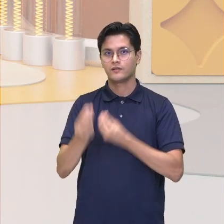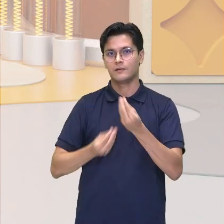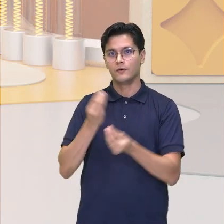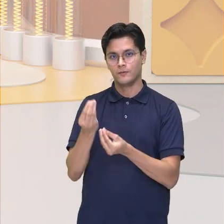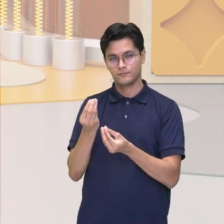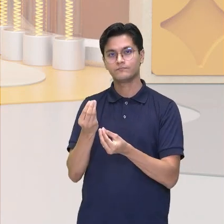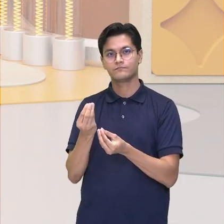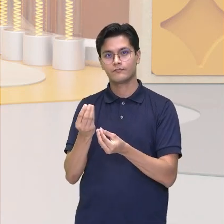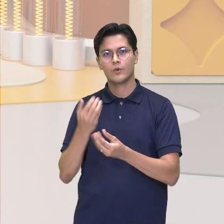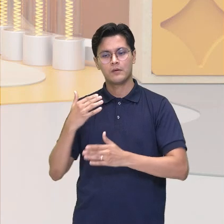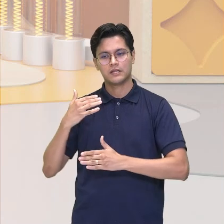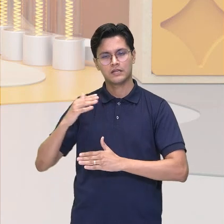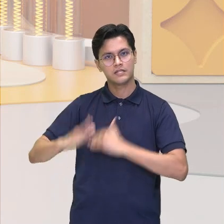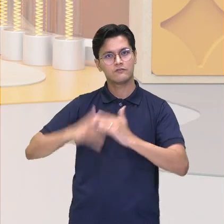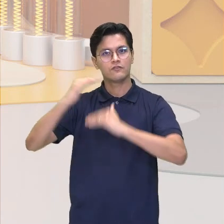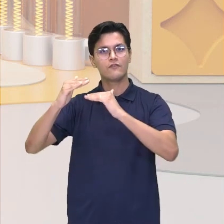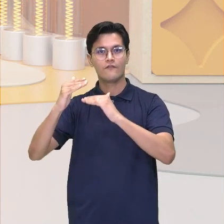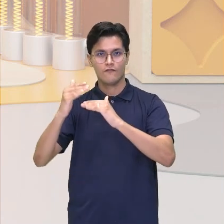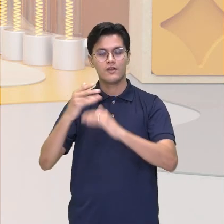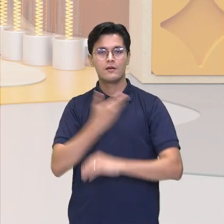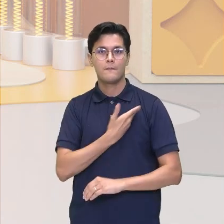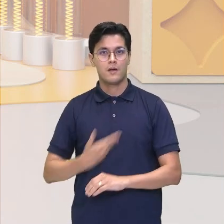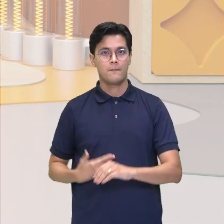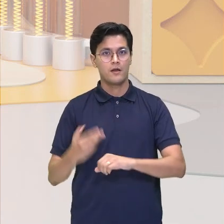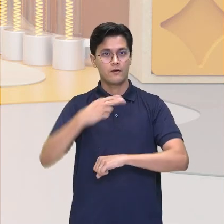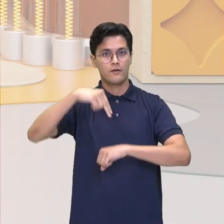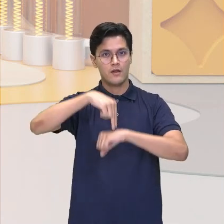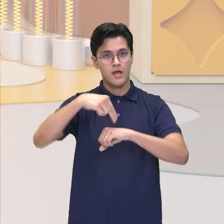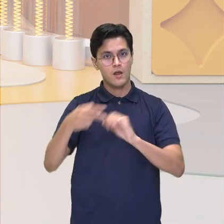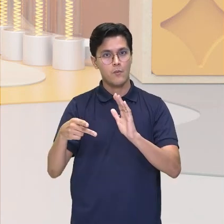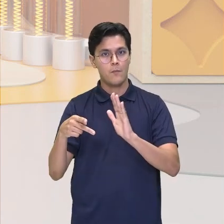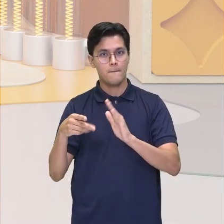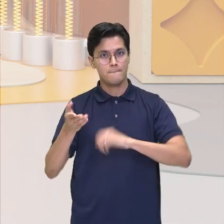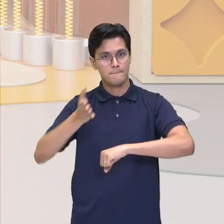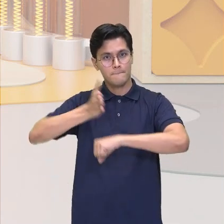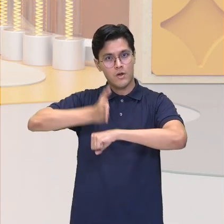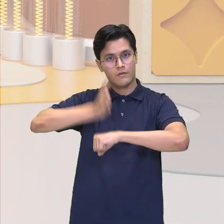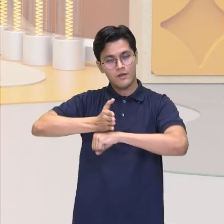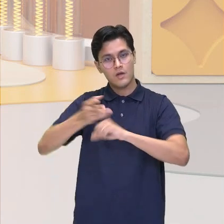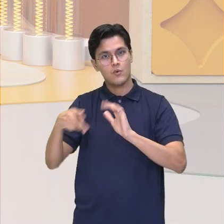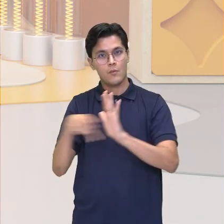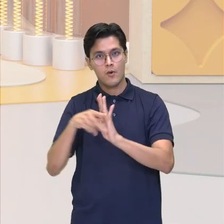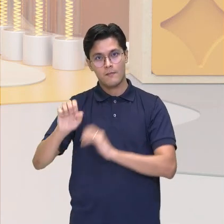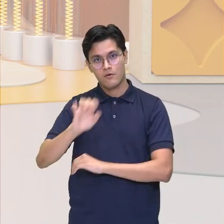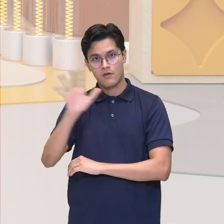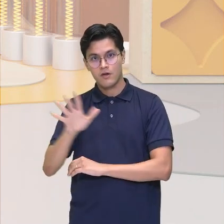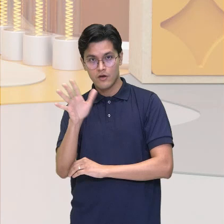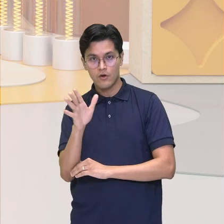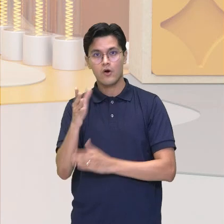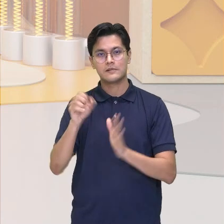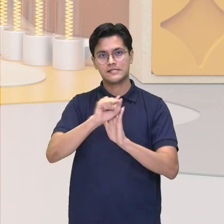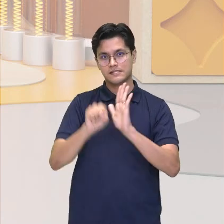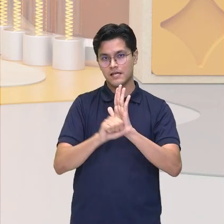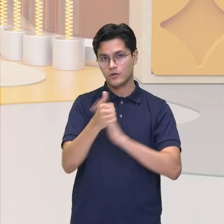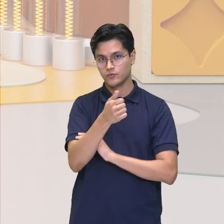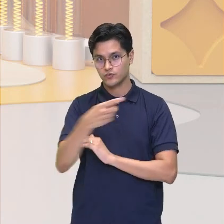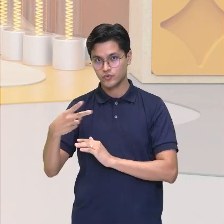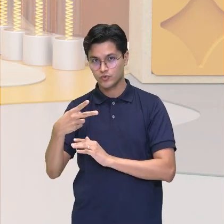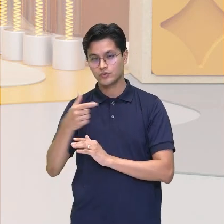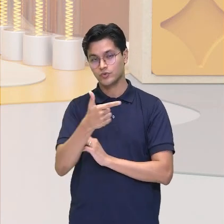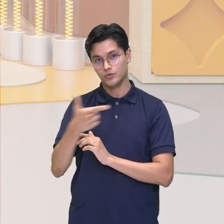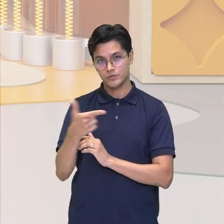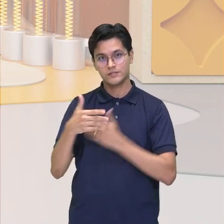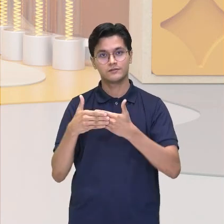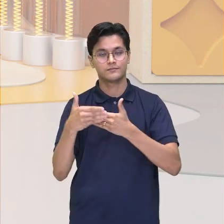na Europa a partir do século XII. Situando aqui na linha do tempo, nós estamos falando do